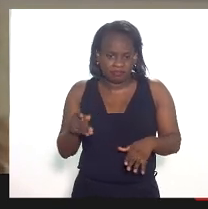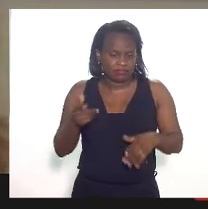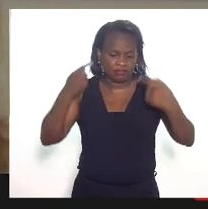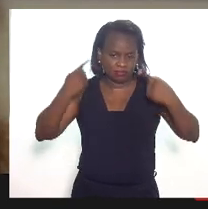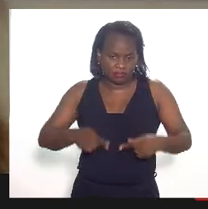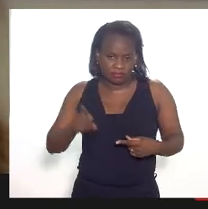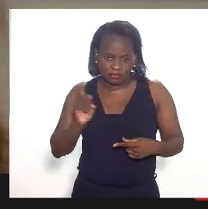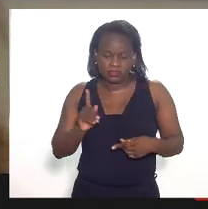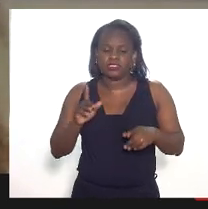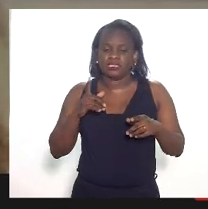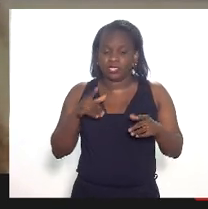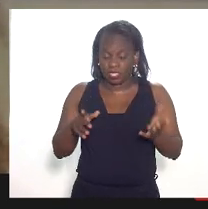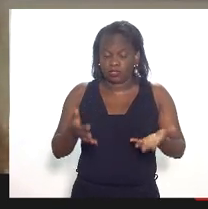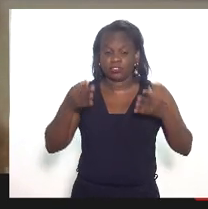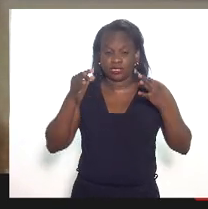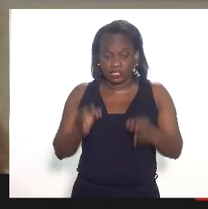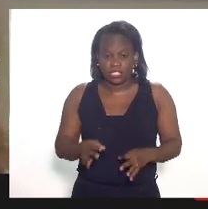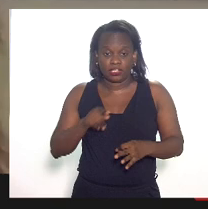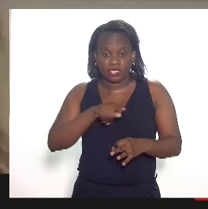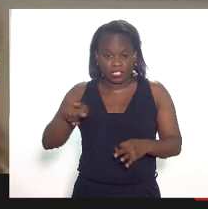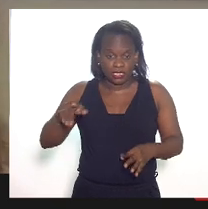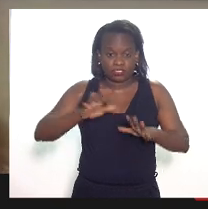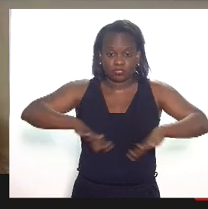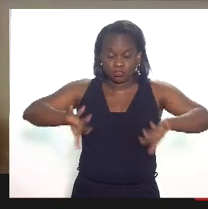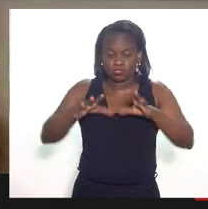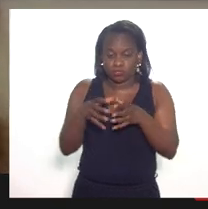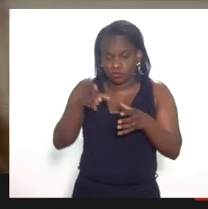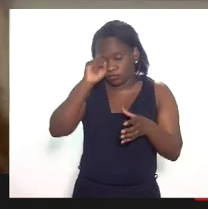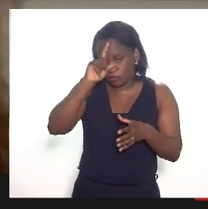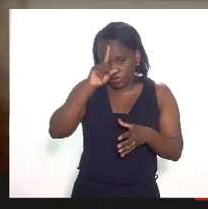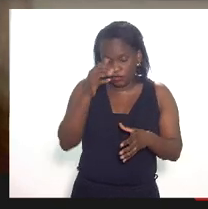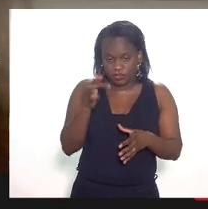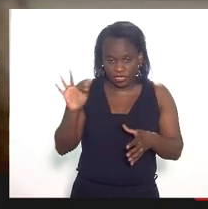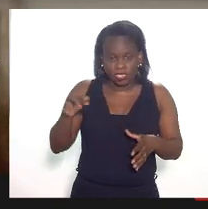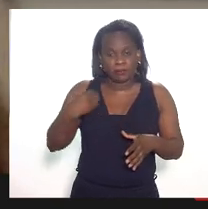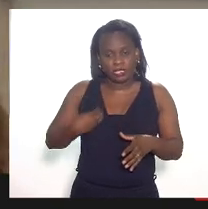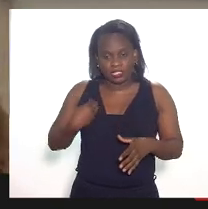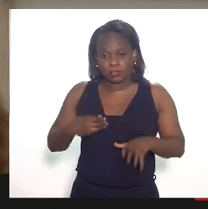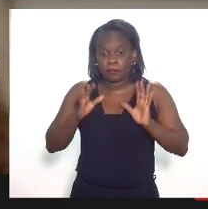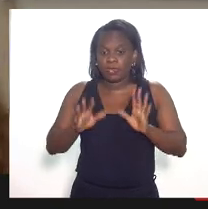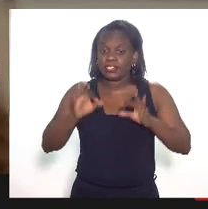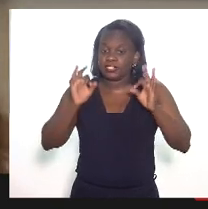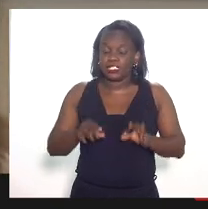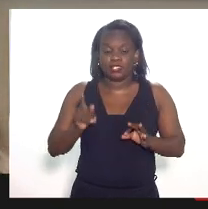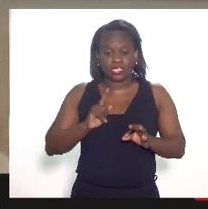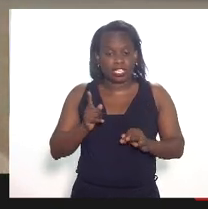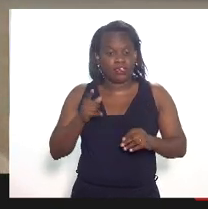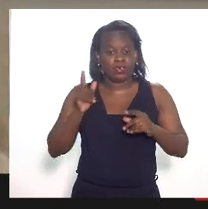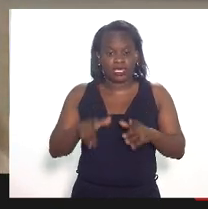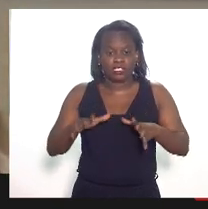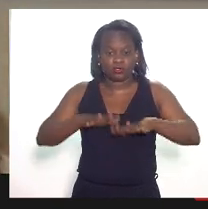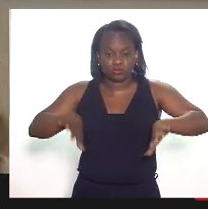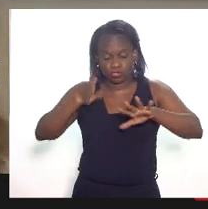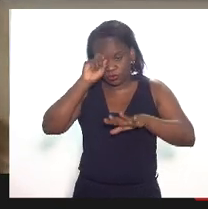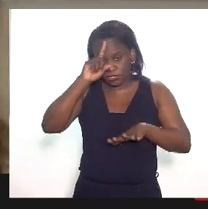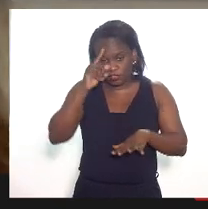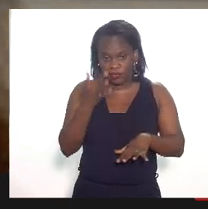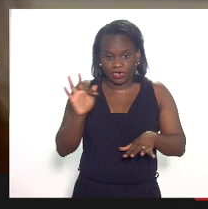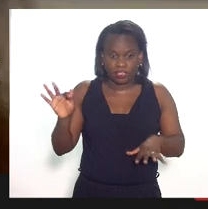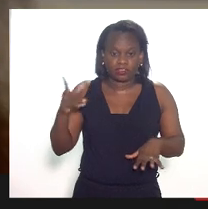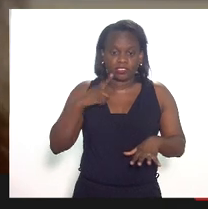enfrentamento. Então, é correto que a rede participe, né? Agora, o que não é correto é que a rede federal, que